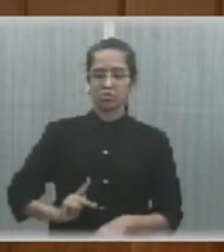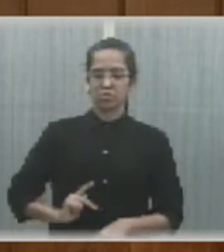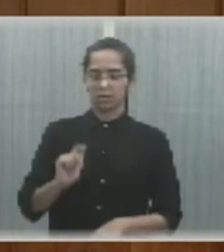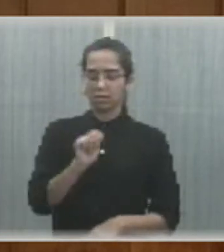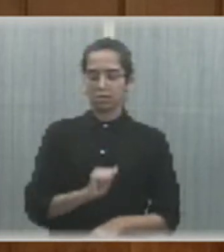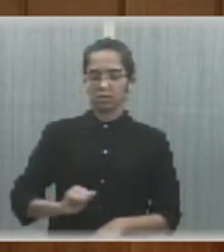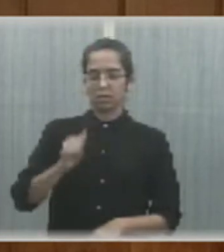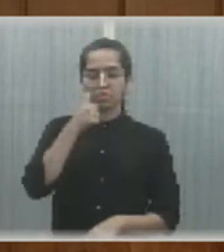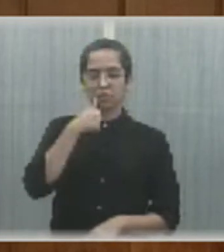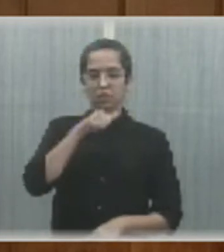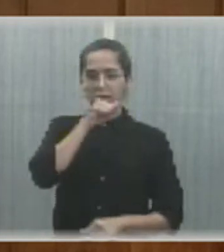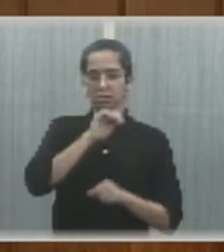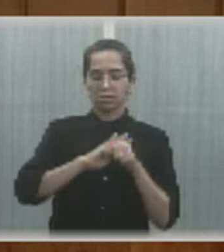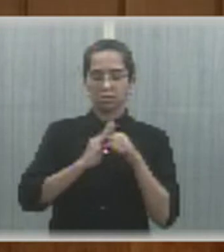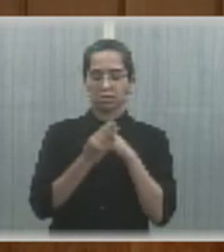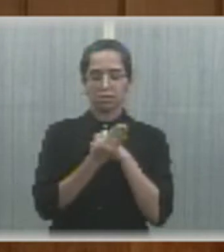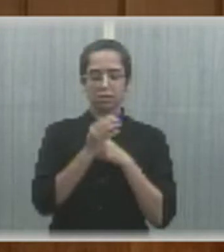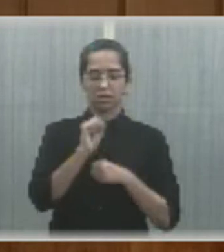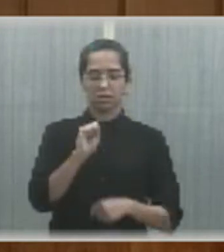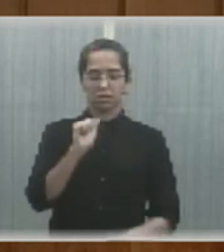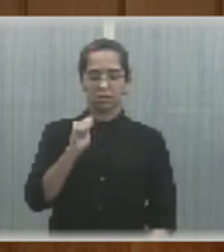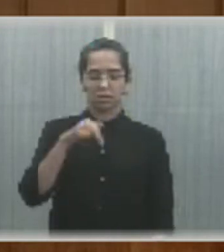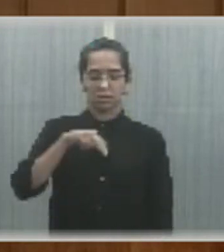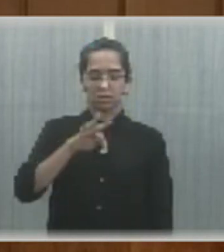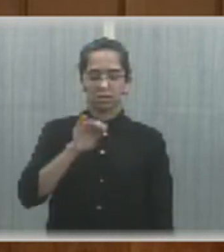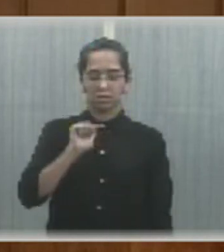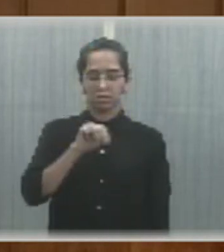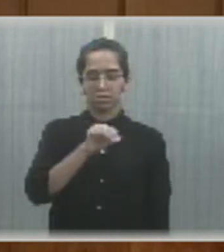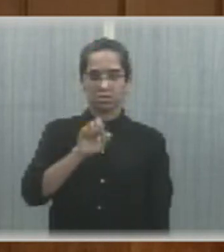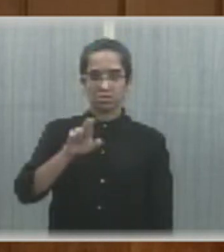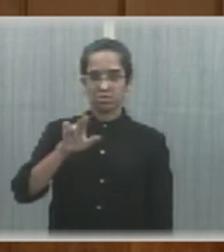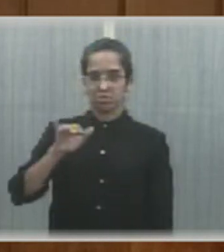Mães da Santa Maria da Codipe 3 e da Outras Providências.